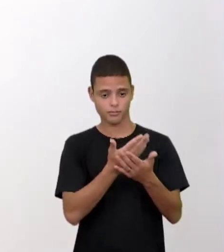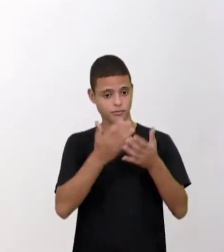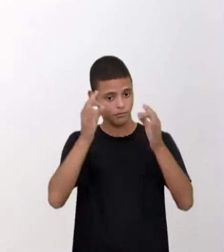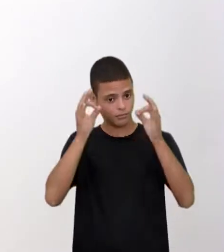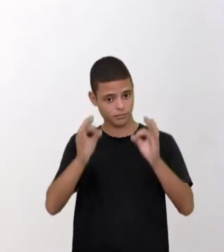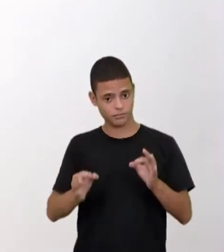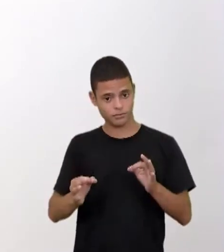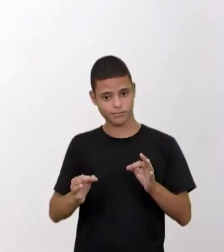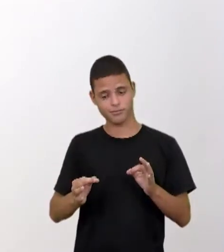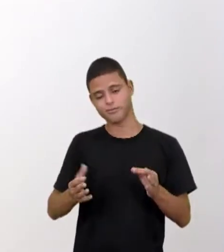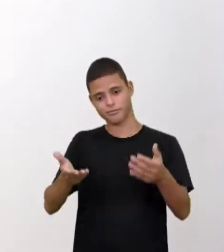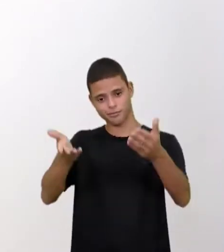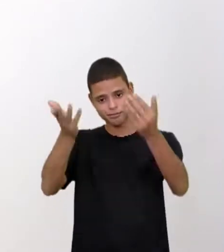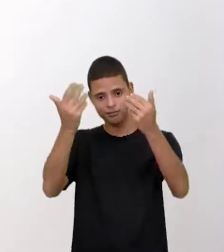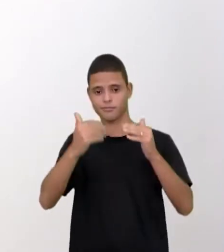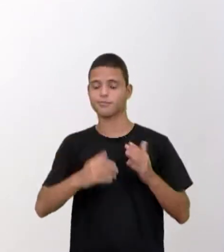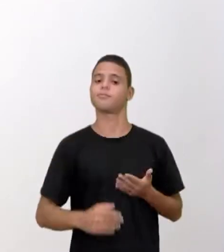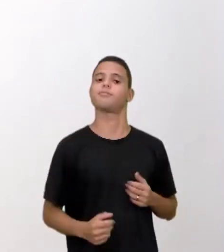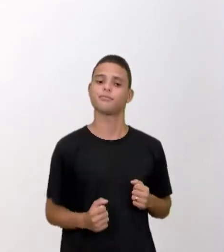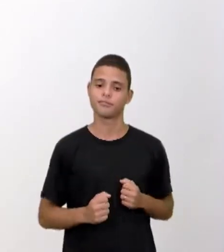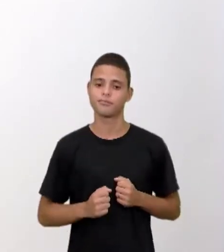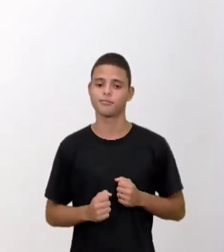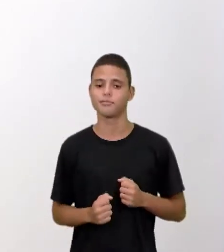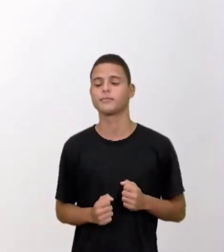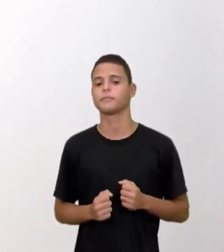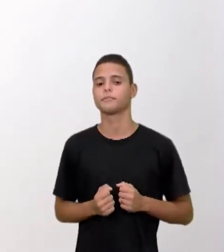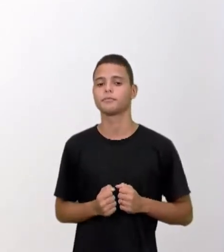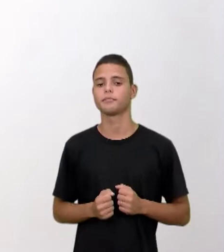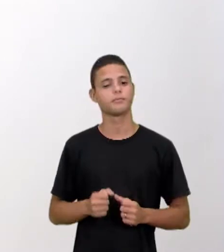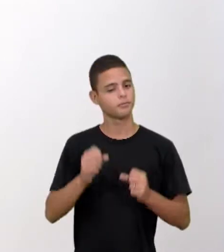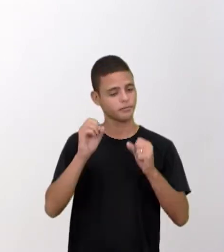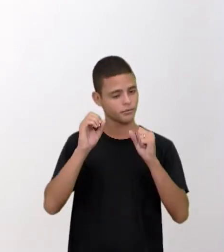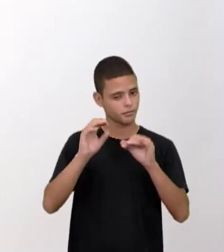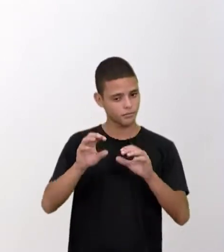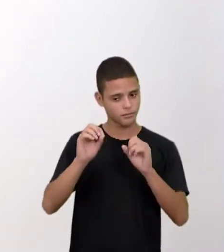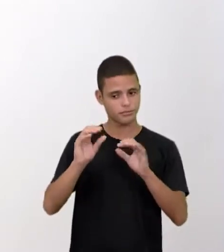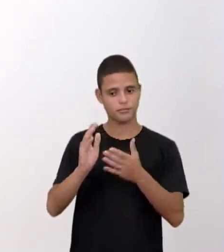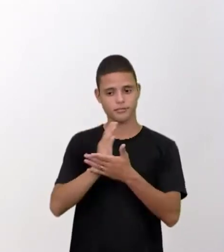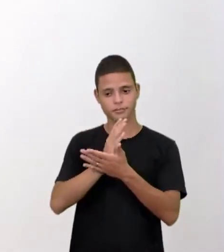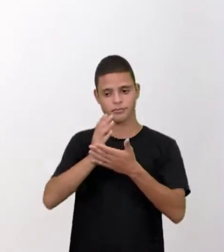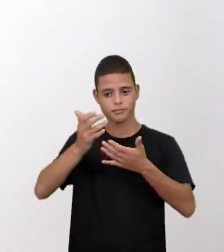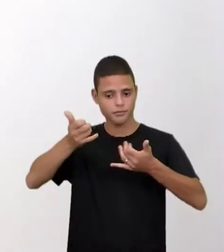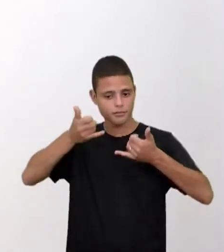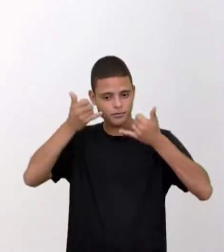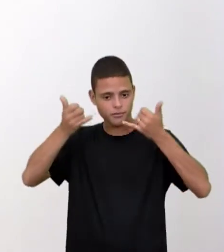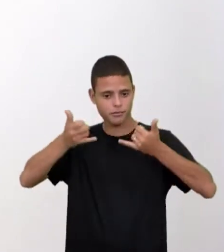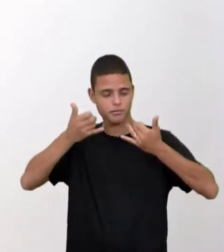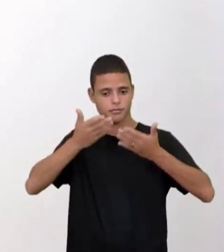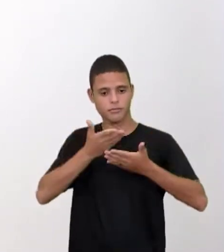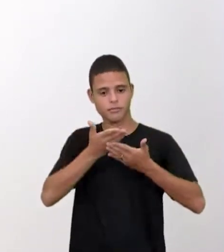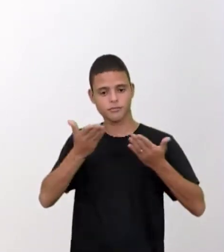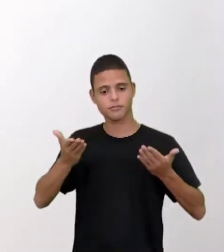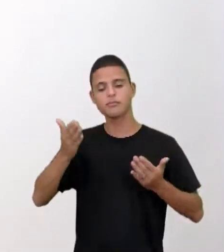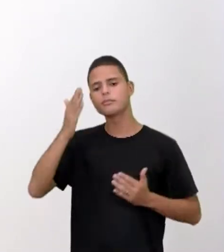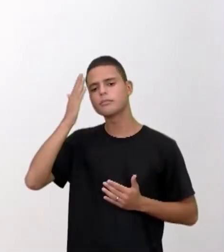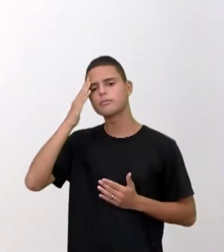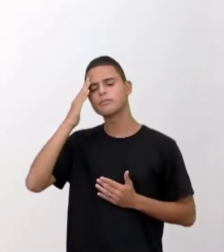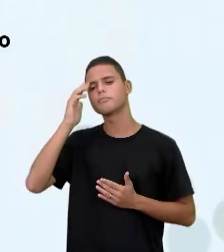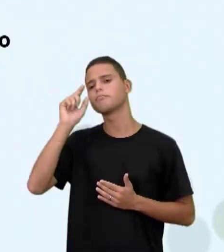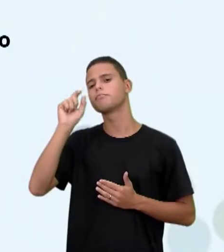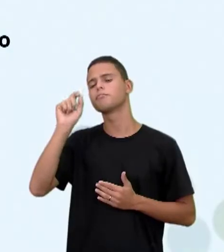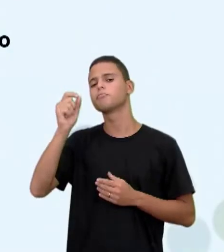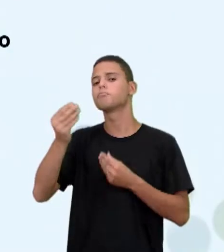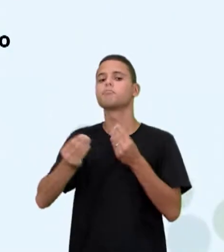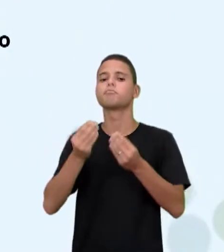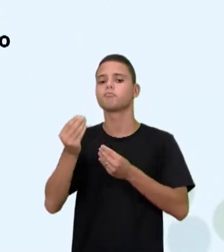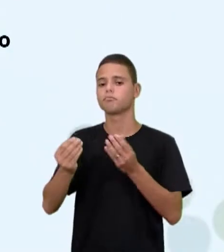para a parte burocrática do trabalho, né, que é passar para vocês as informações, né, para você saber onde você está. Então vai aparecer para vocês